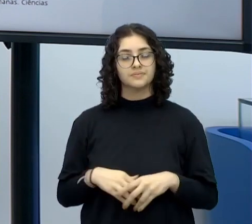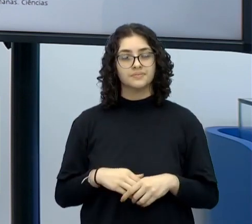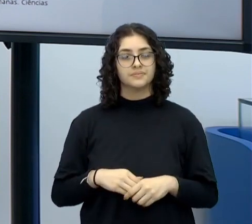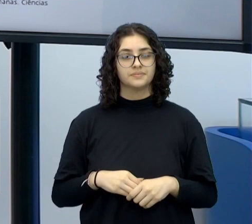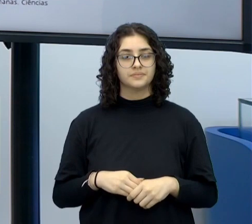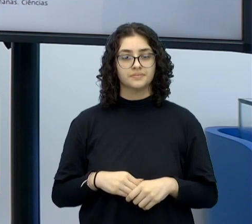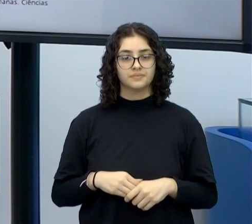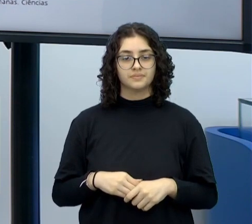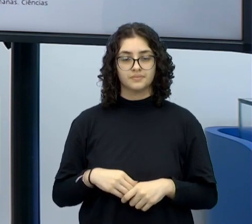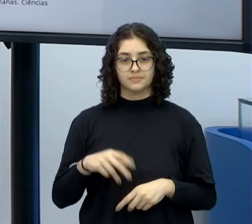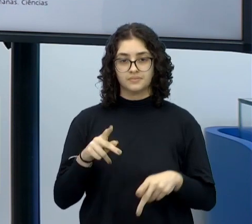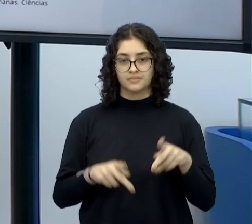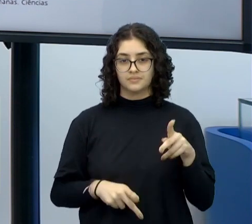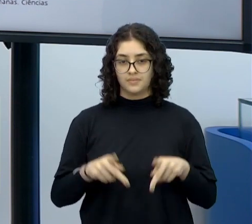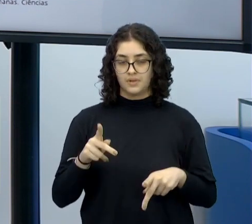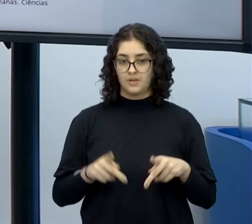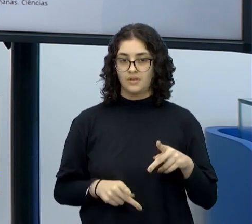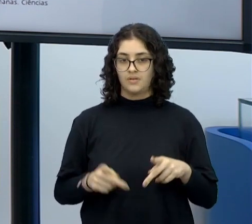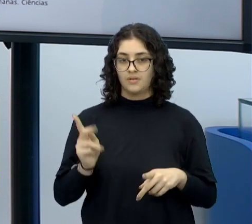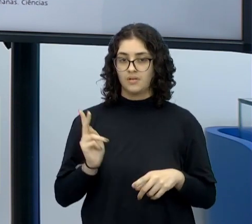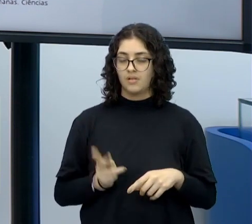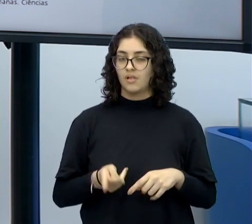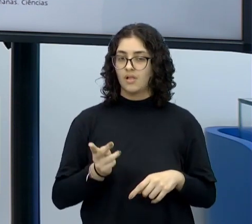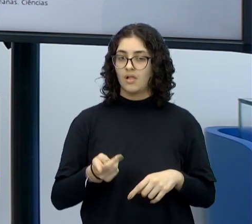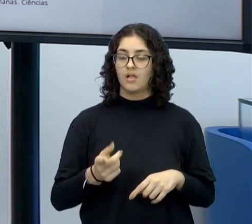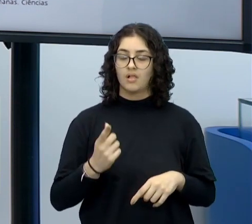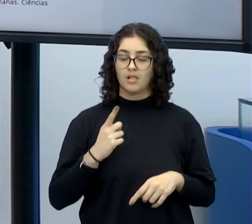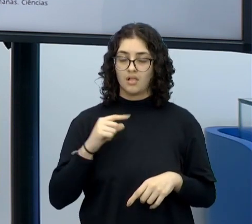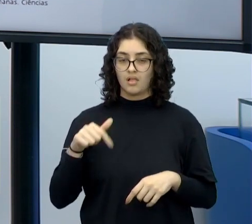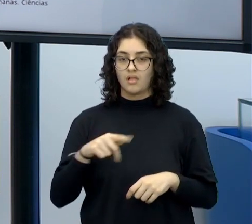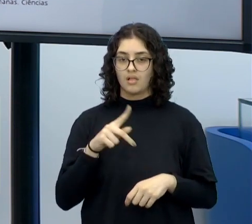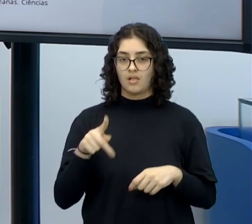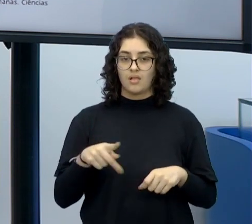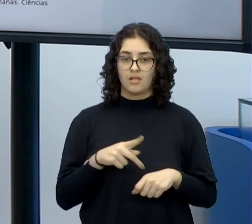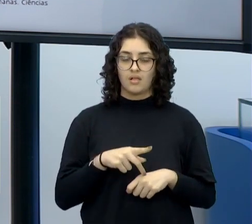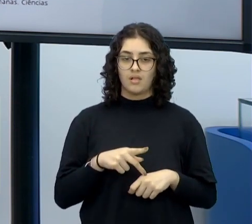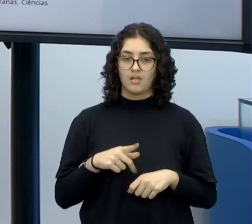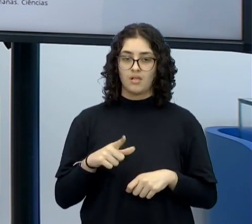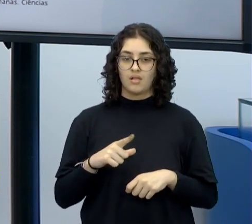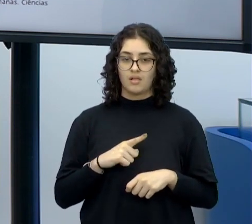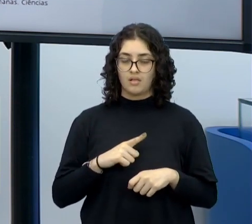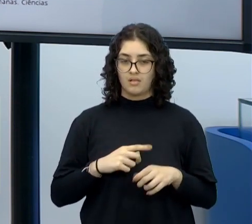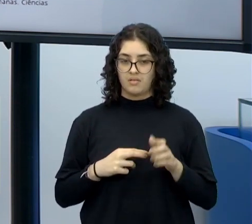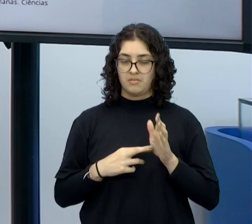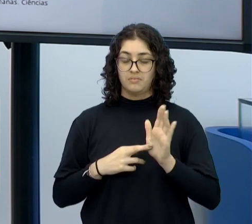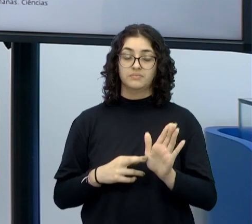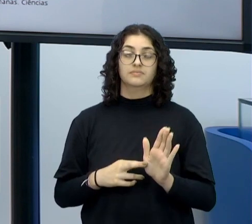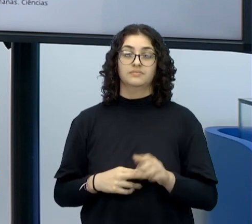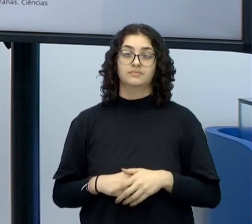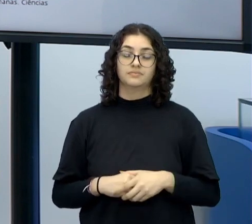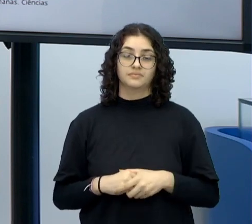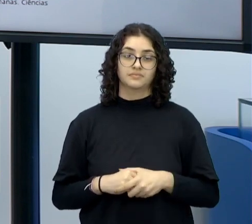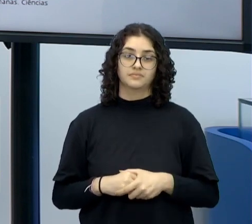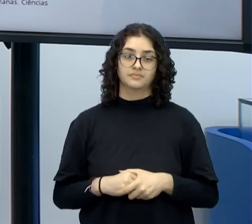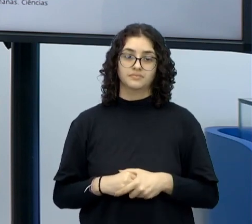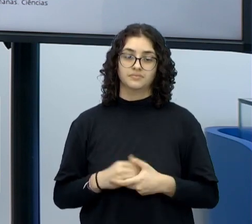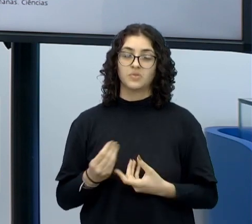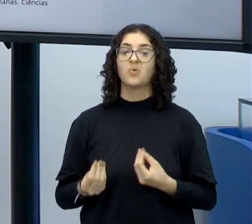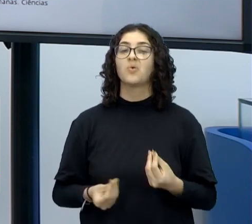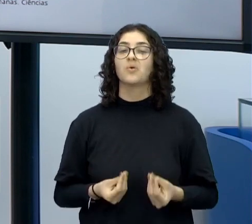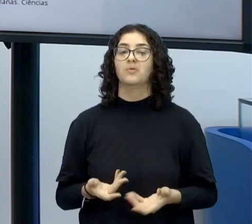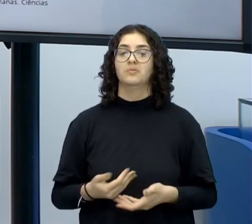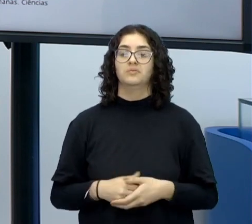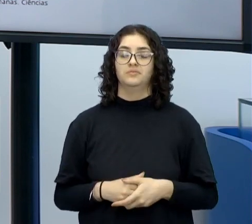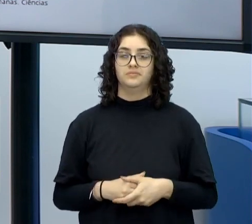os povos originários que sempre estiveram aqui no nosso país, eles têm representatividade? Como que